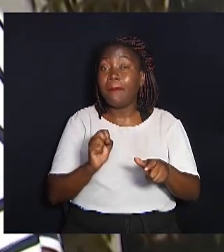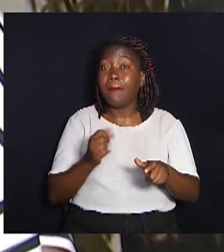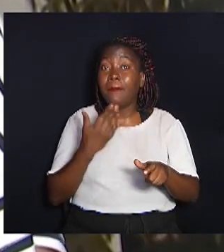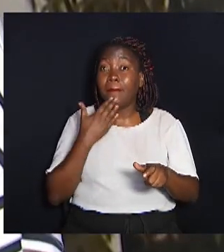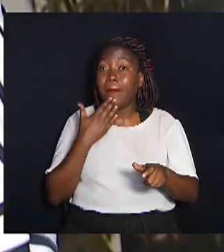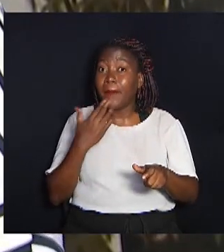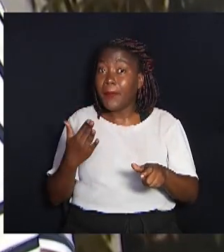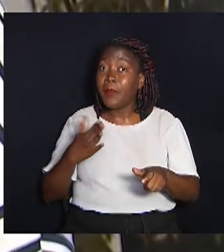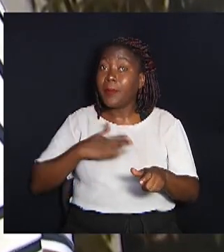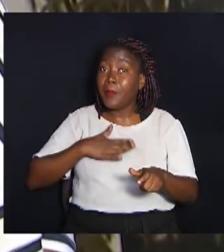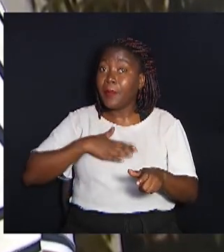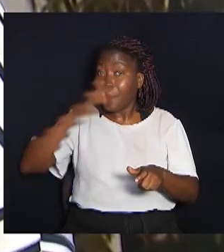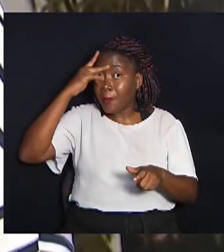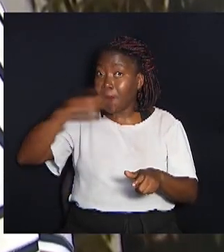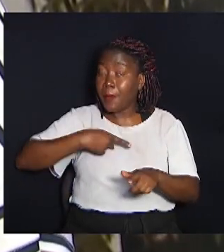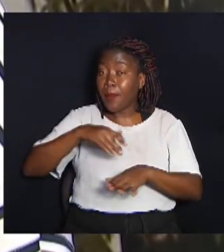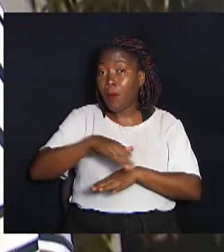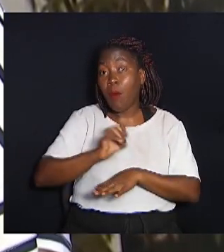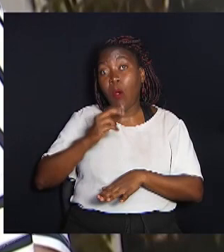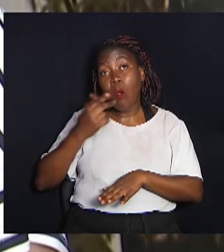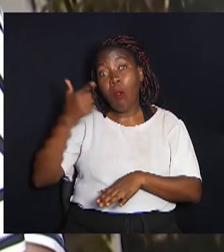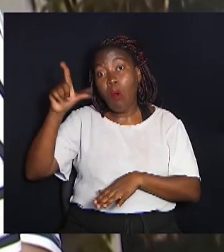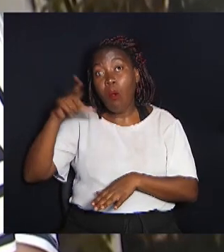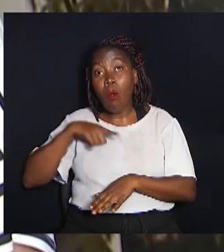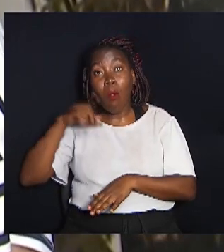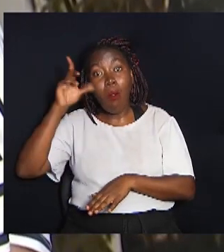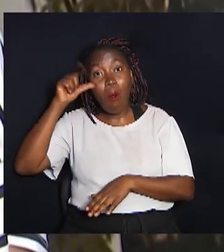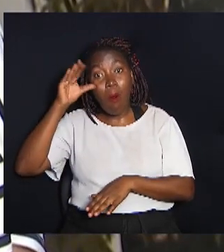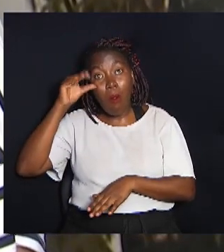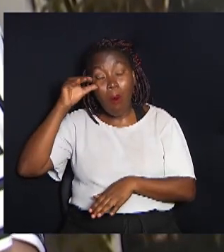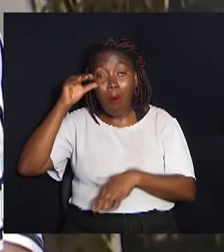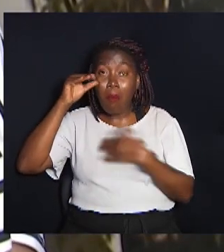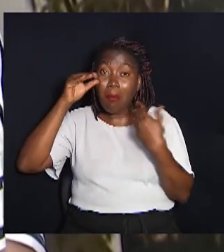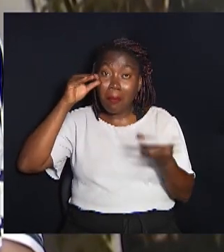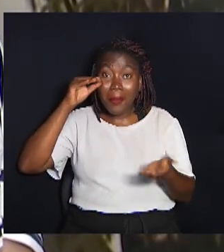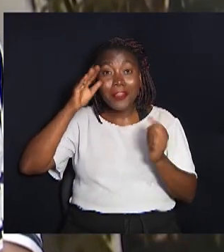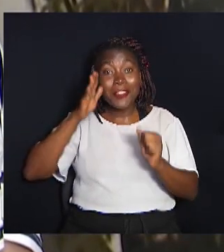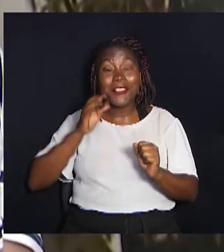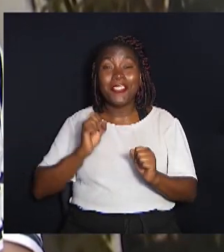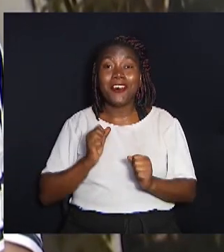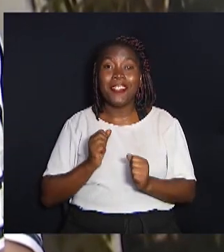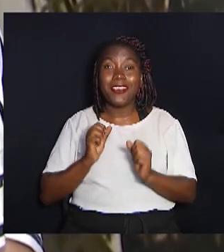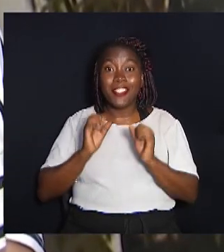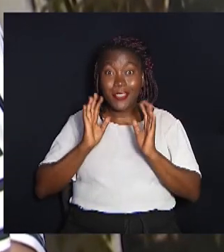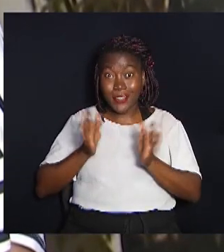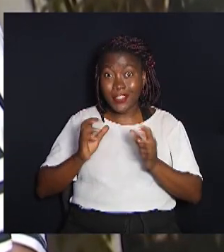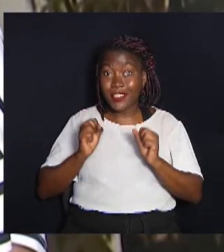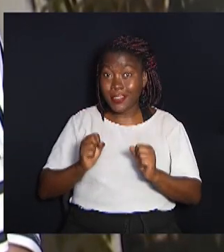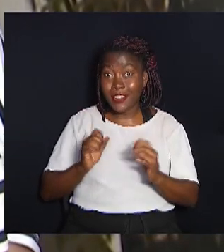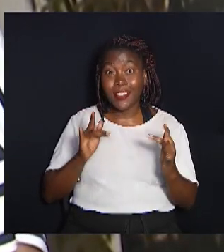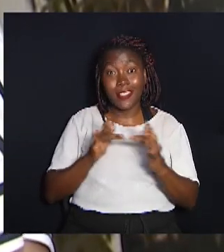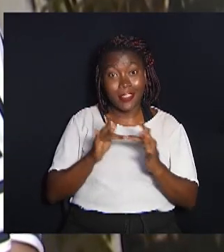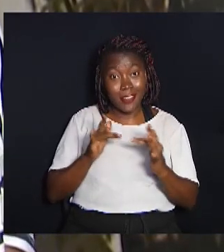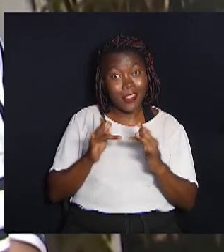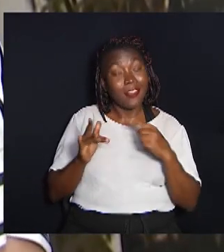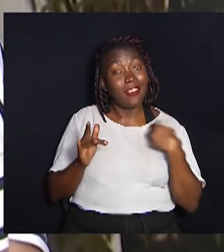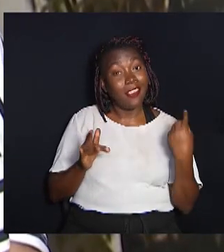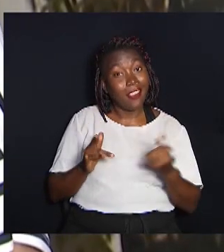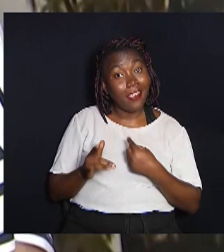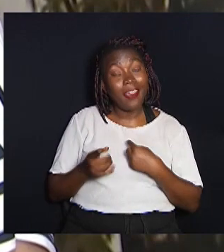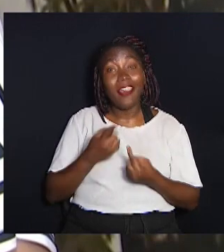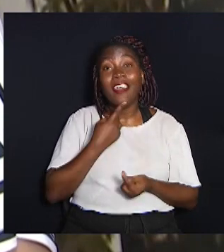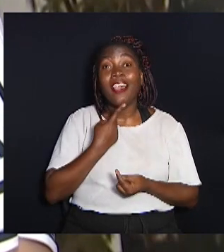rua ou alguma outra que ele tenha curiosidade. Então, já pode entrar em contato com a gente. E a intenção é